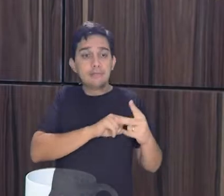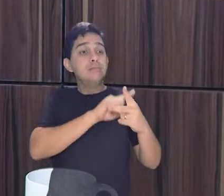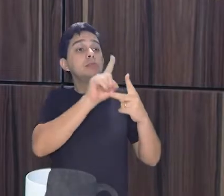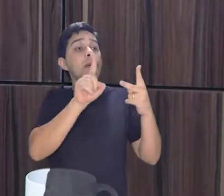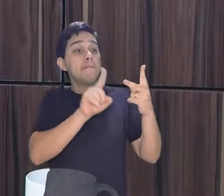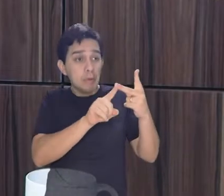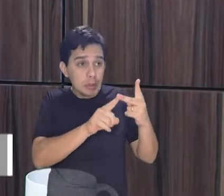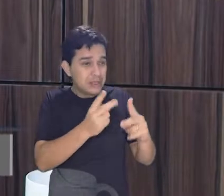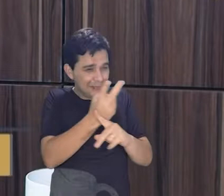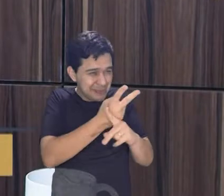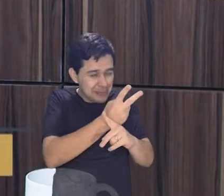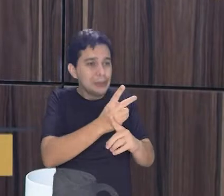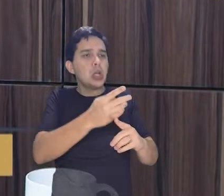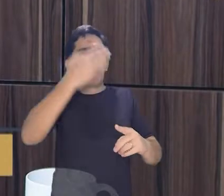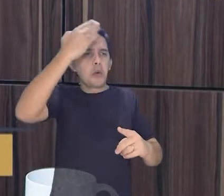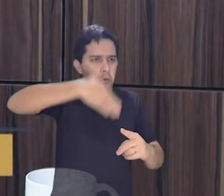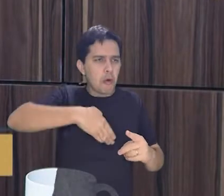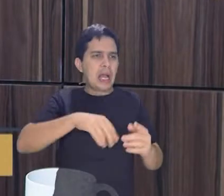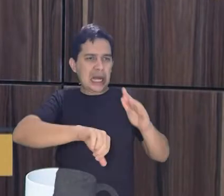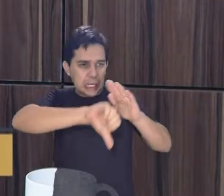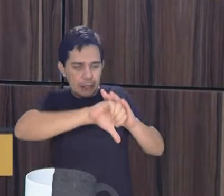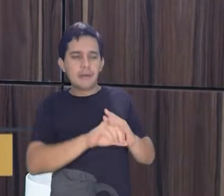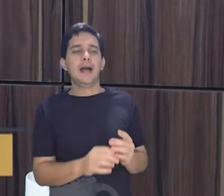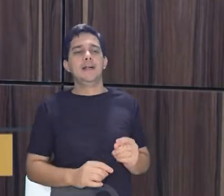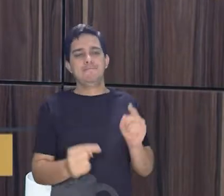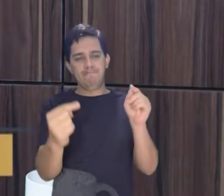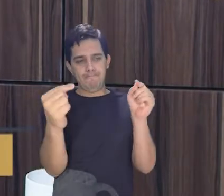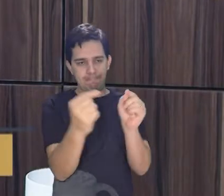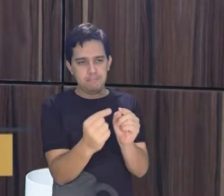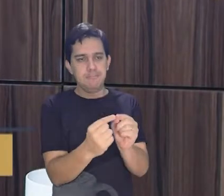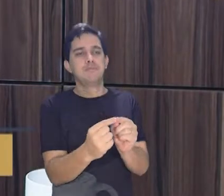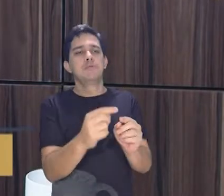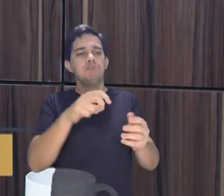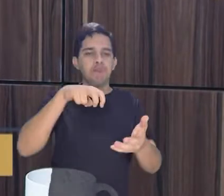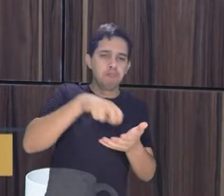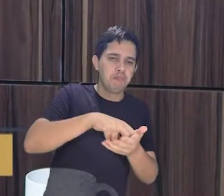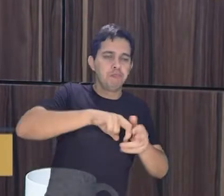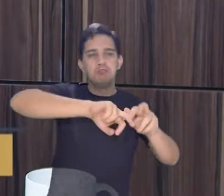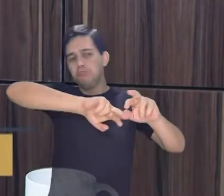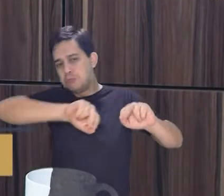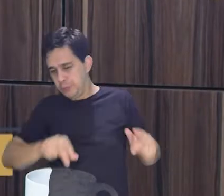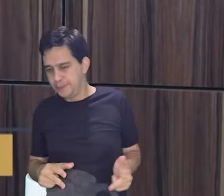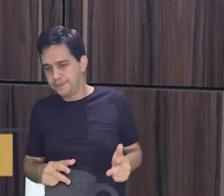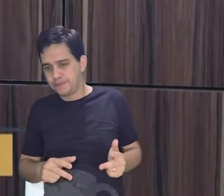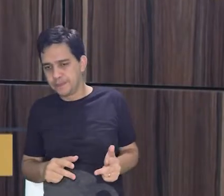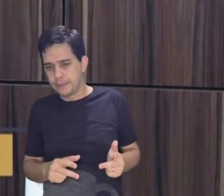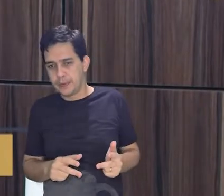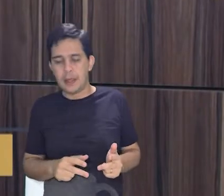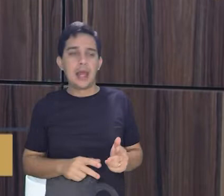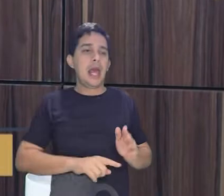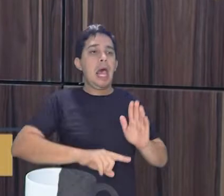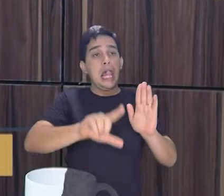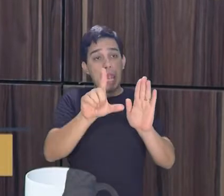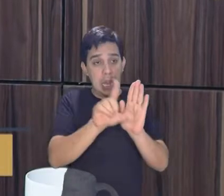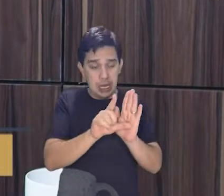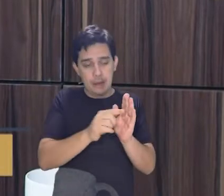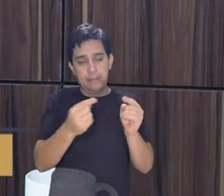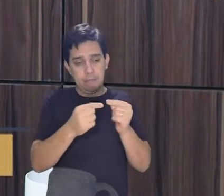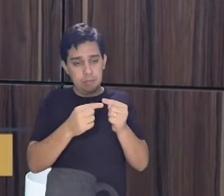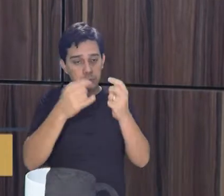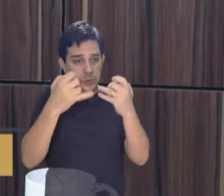é evitar repetir ou o depoimento especial ou a escuta